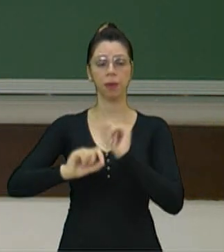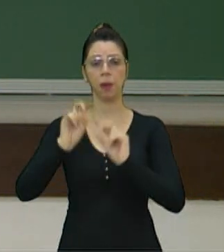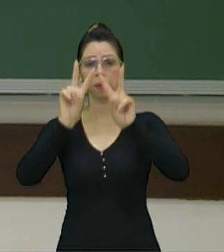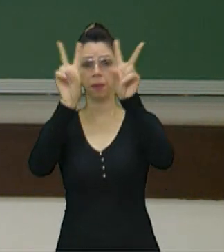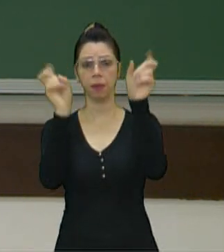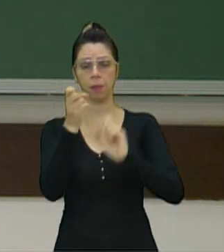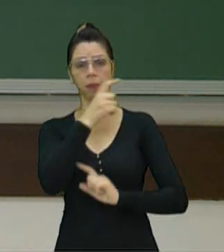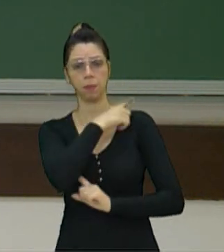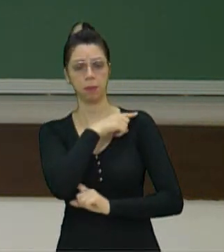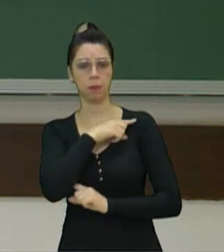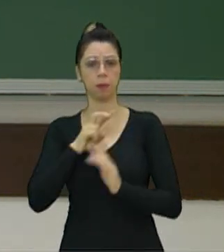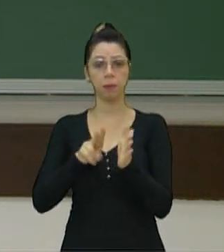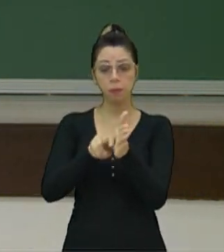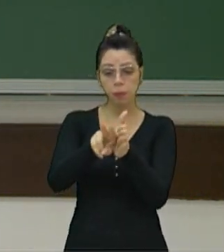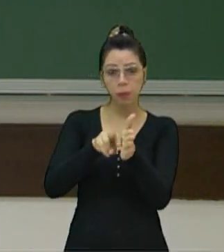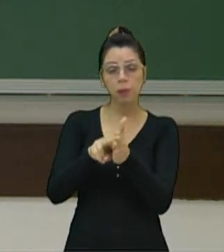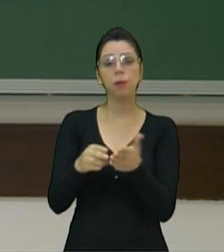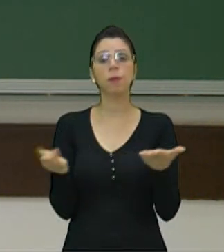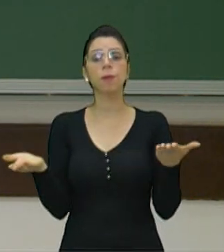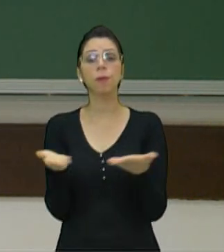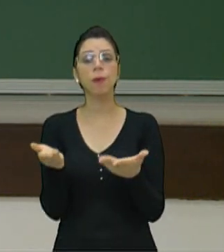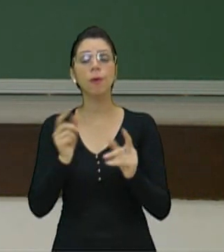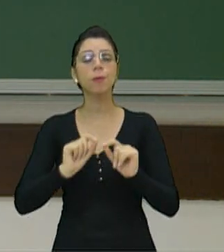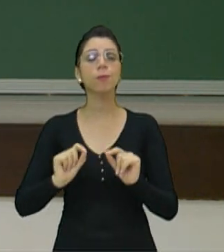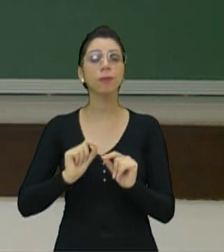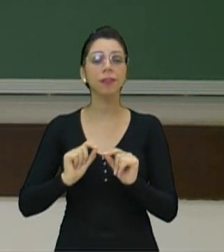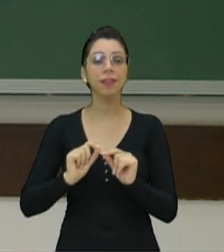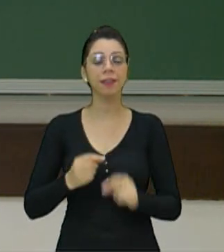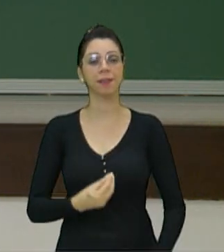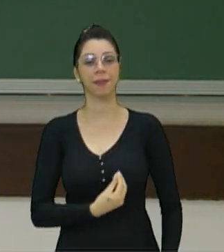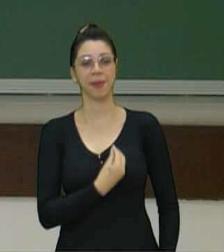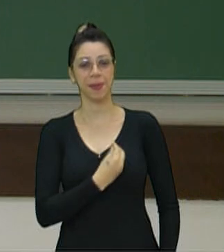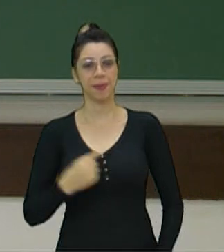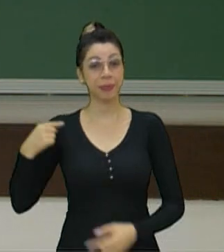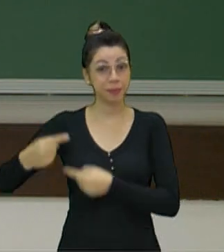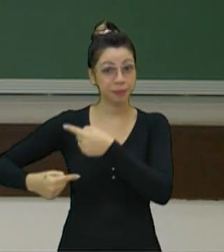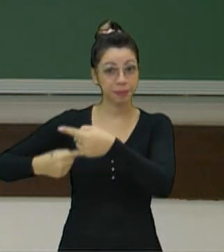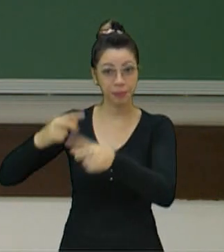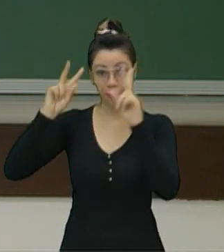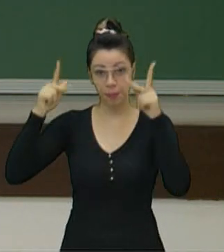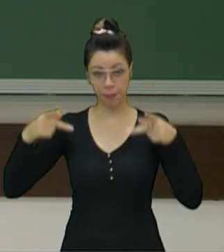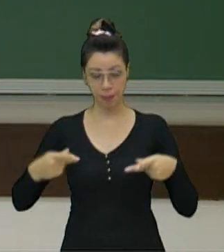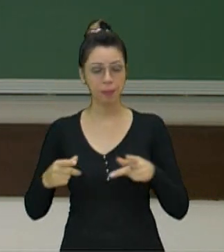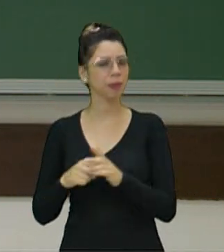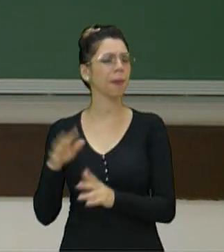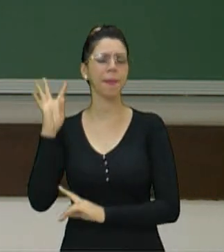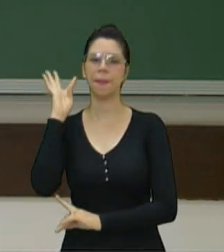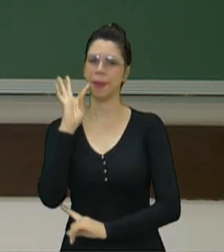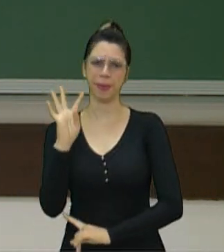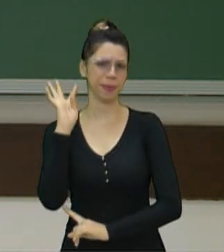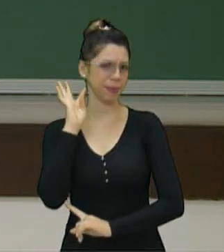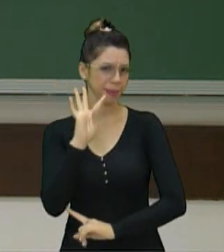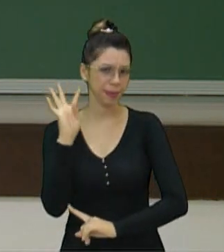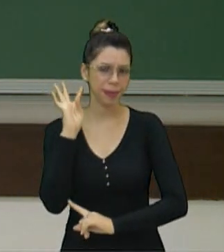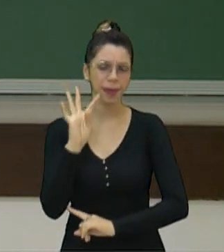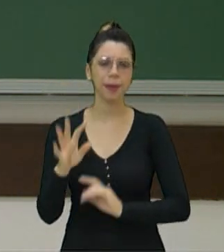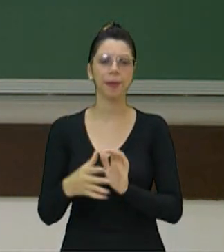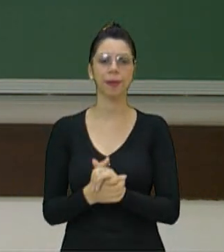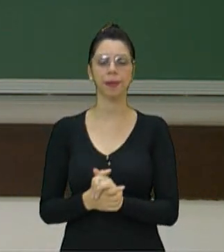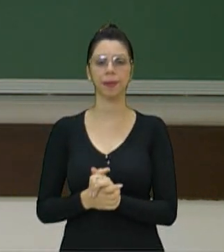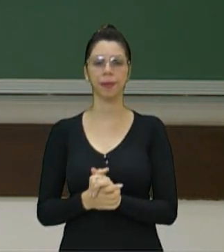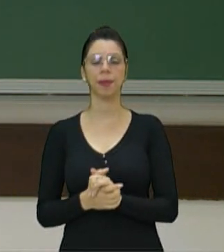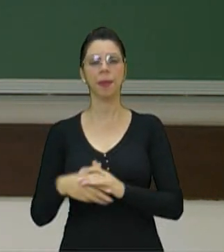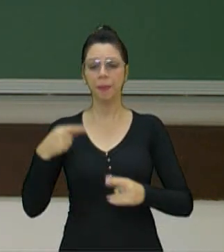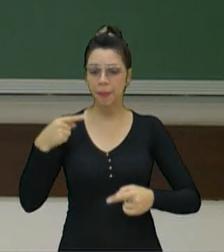de Biologia. E hoje eu vou trazer para vocês o assunto reprodução humana, um assunto bastante interessante, bastante legal, bastante